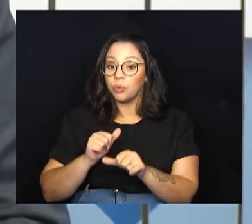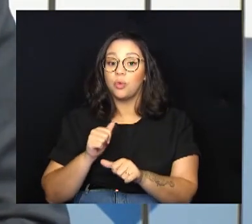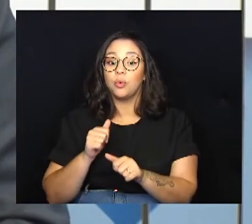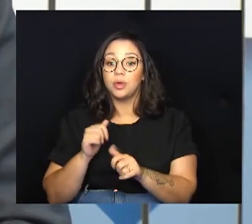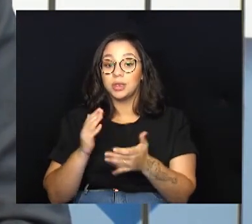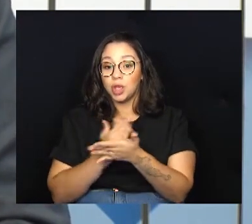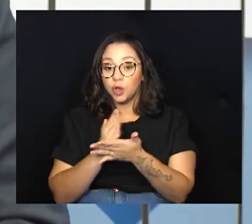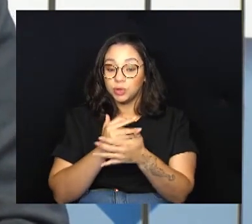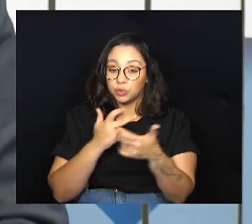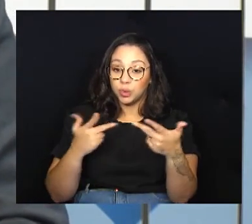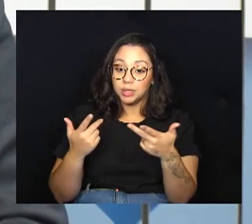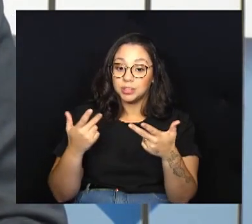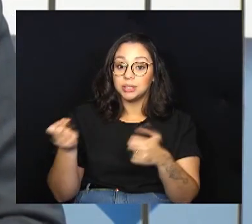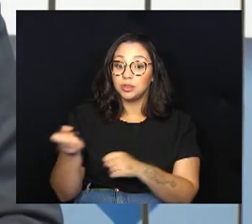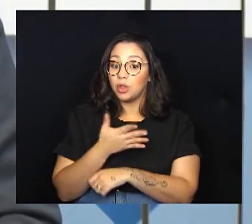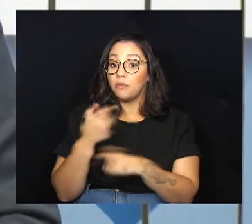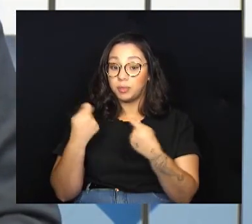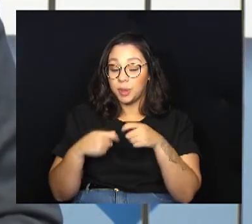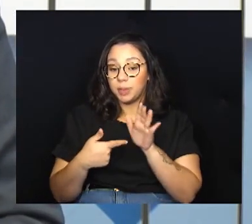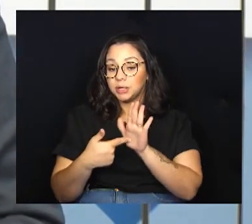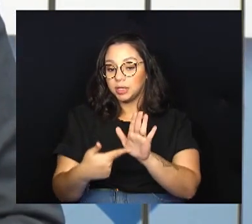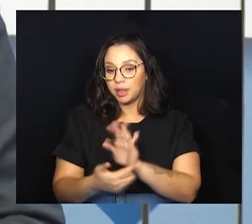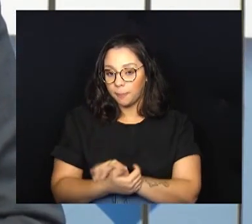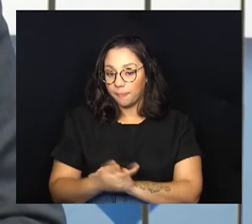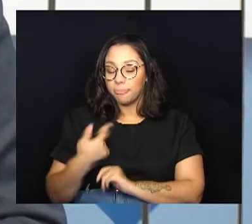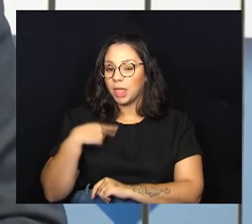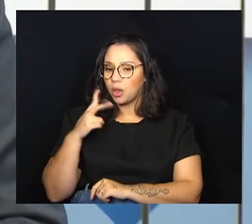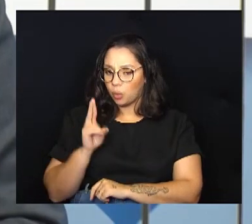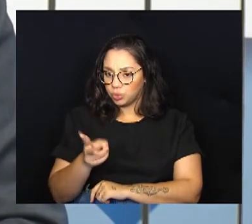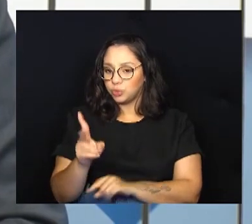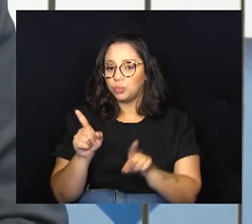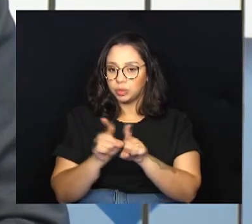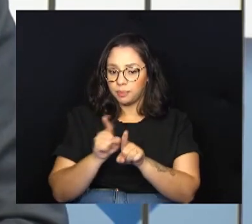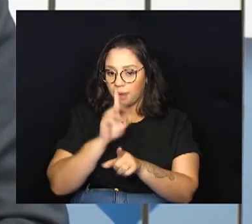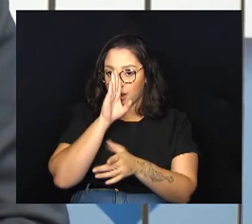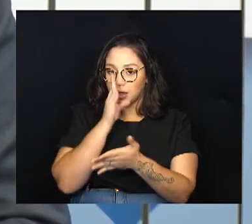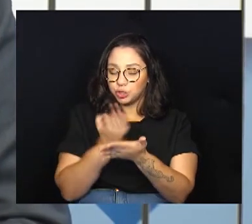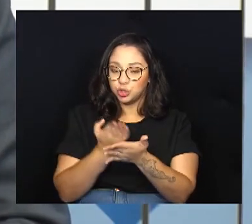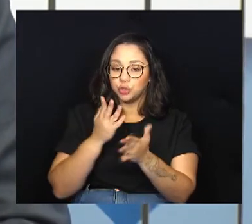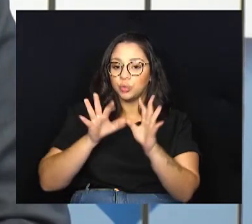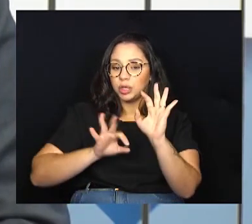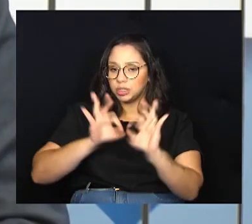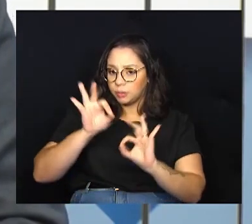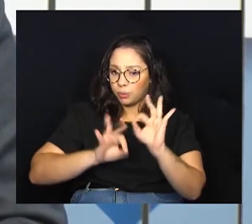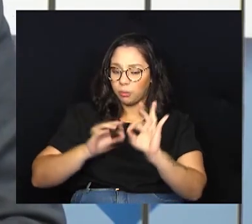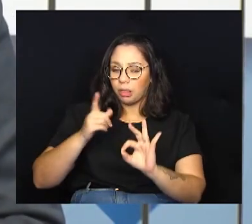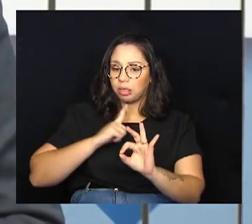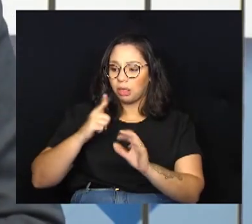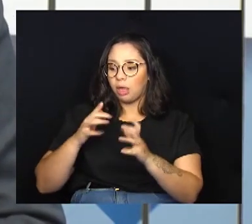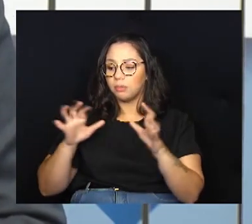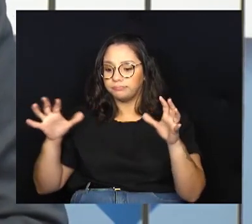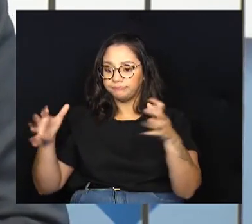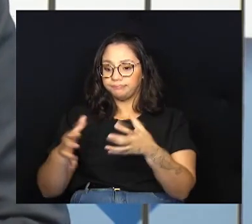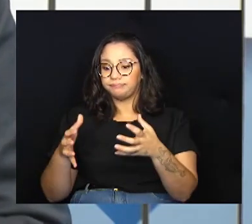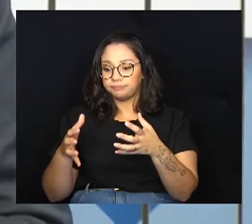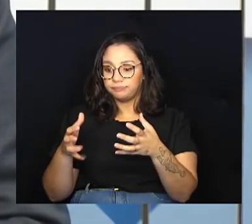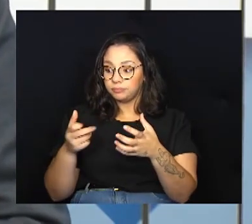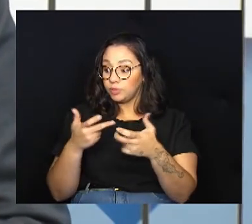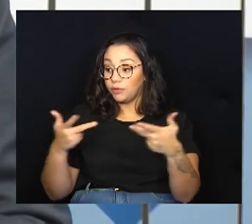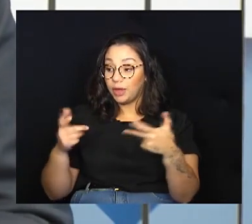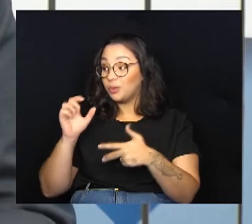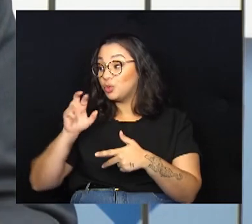assistência social tem um problema sério nos abrigos. O Conselho Tutelar tem que se envolver com essa temática, então tem que